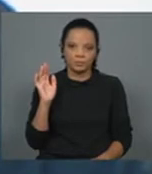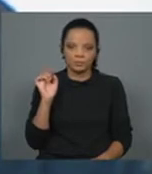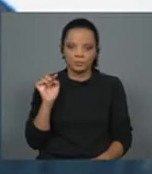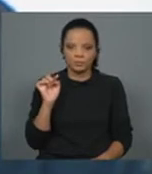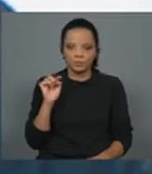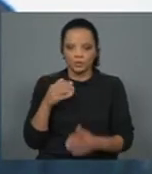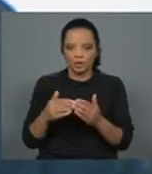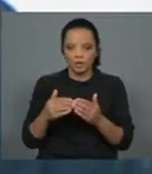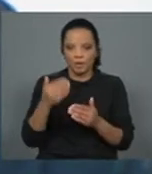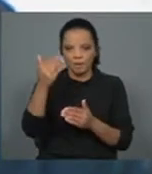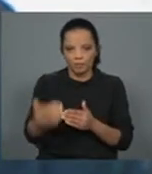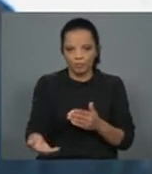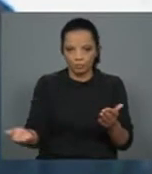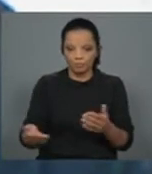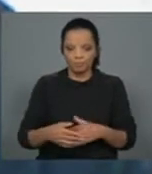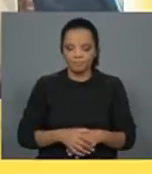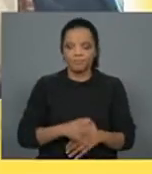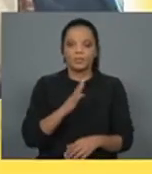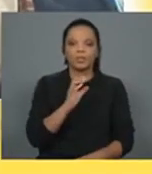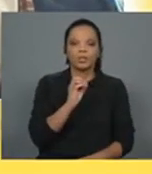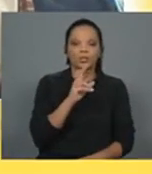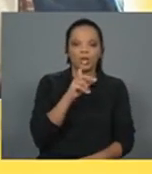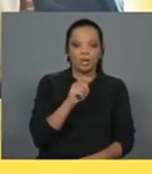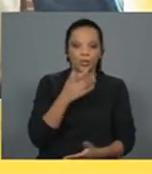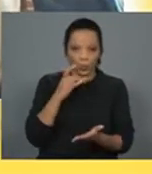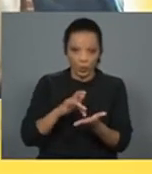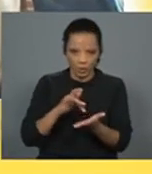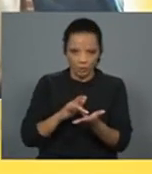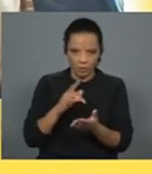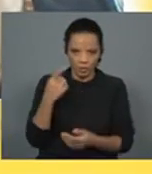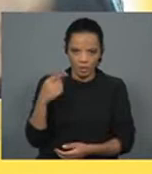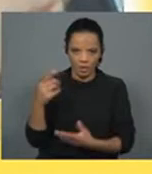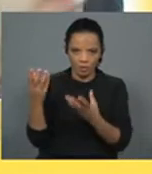com estes avanços. Jorge, tem o livro consigo?